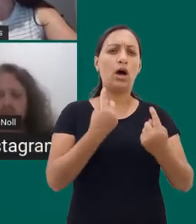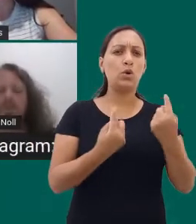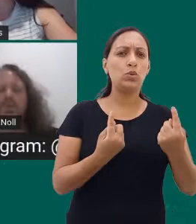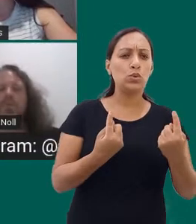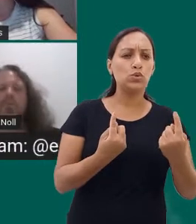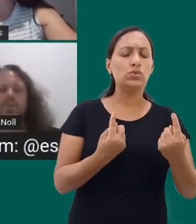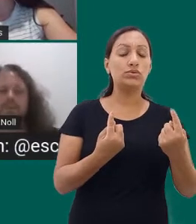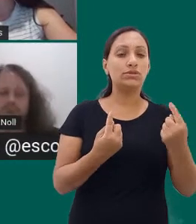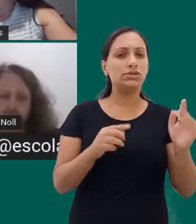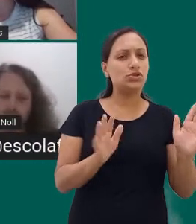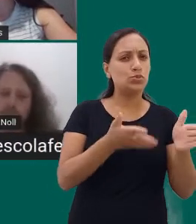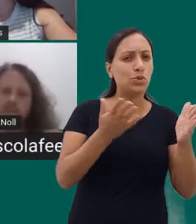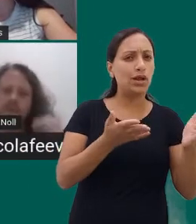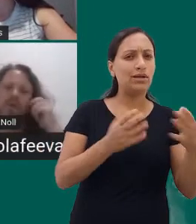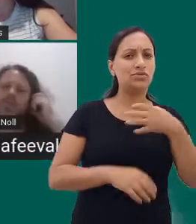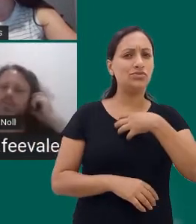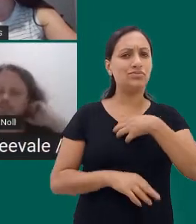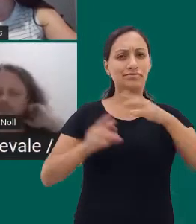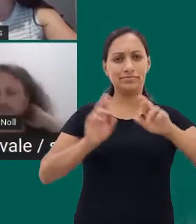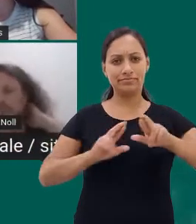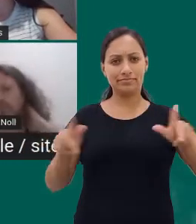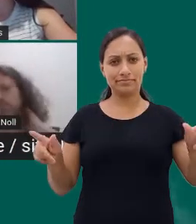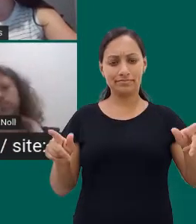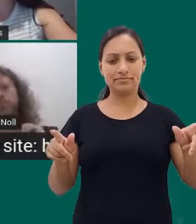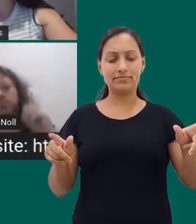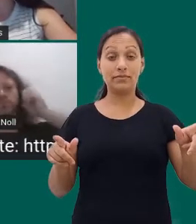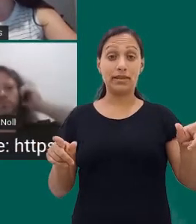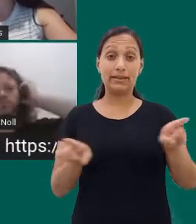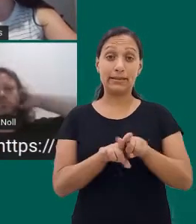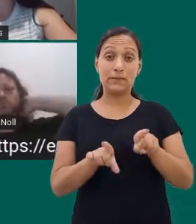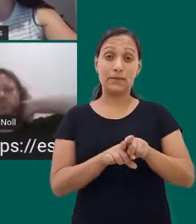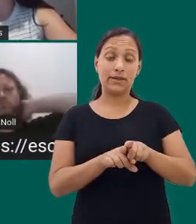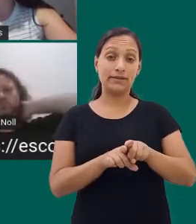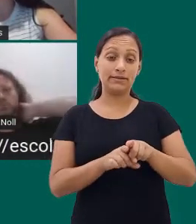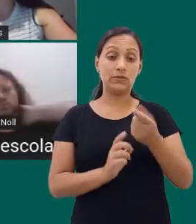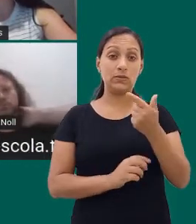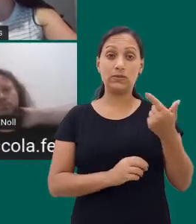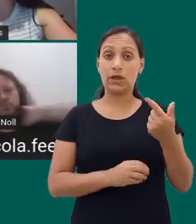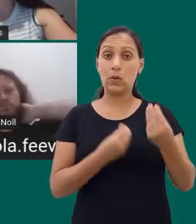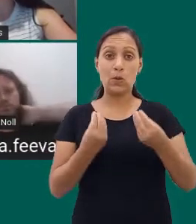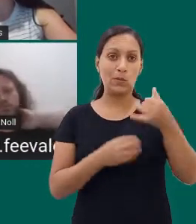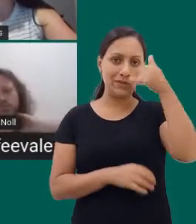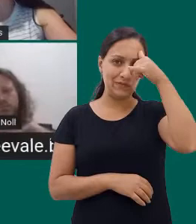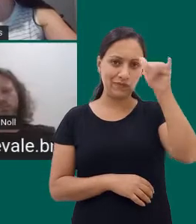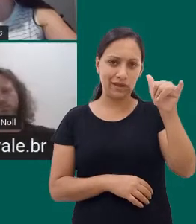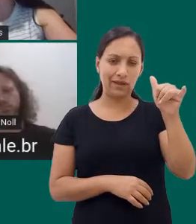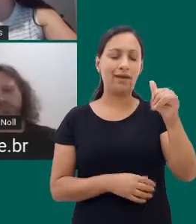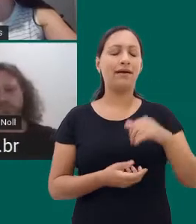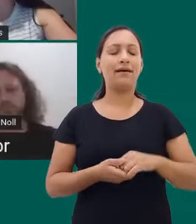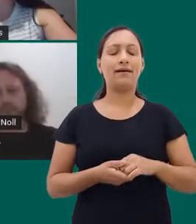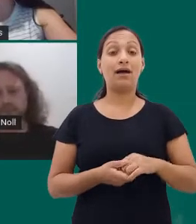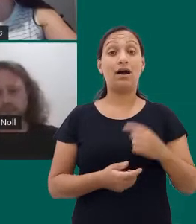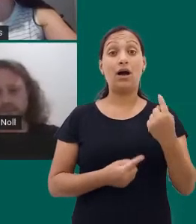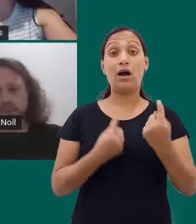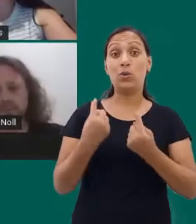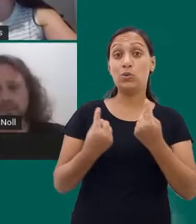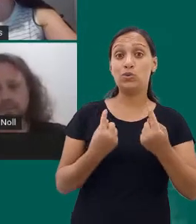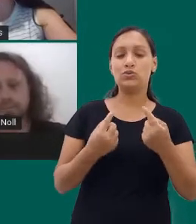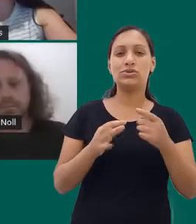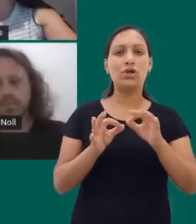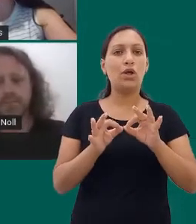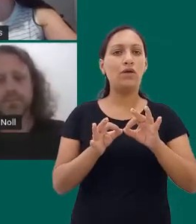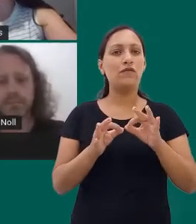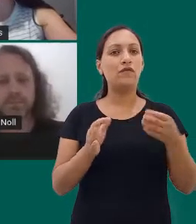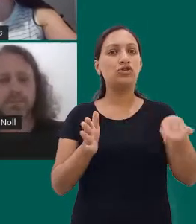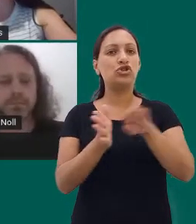estimulados de maneira diferente. E, inevitavelmente, como em tudo na vida, uns vão chegar mais longe do que outros.